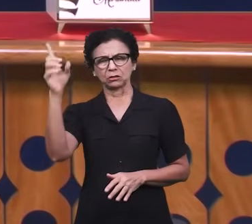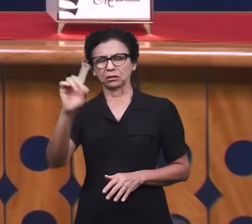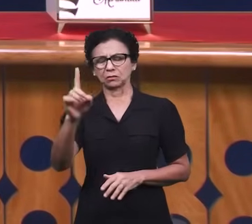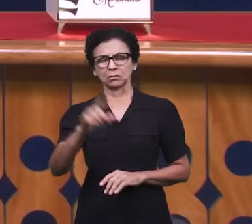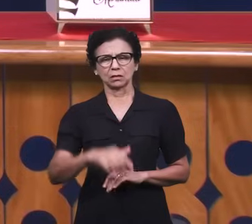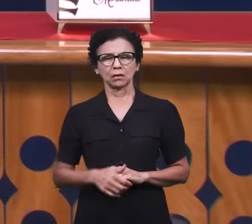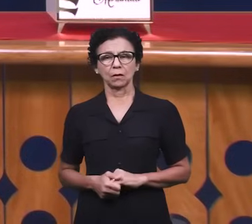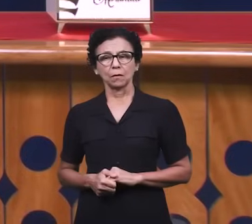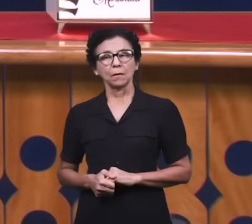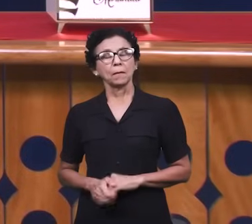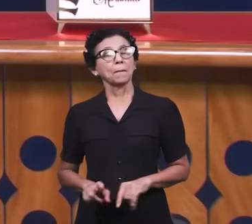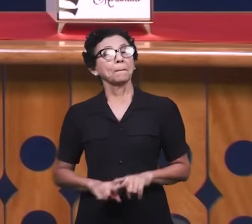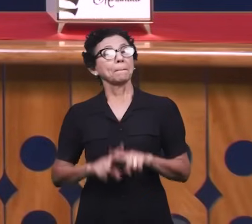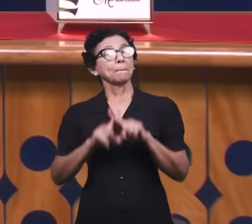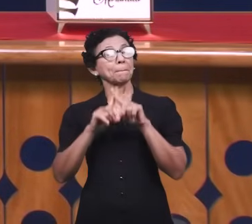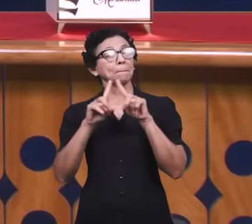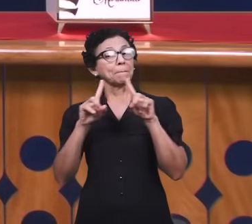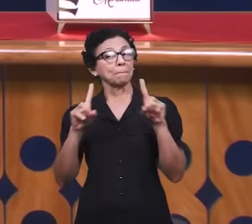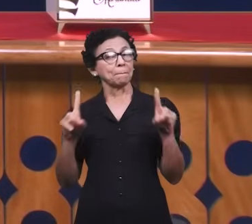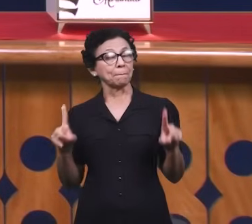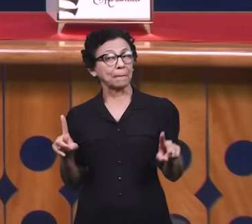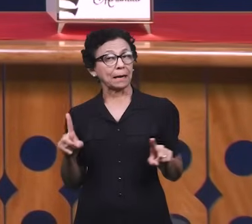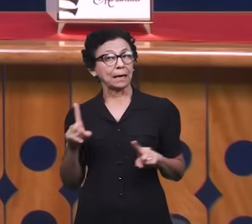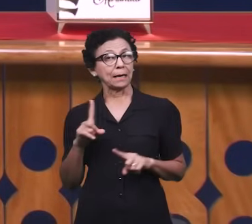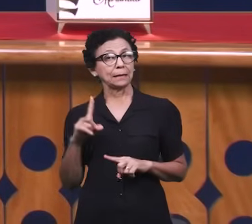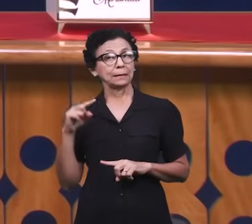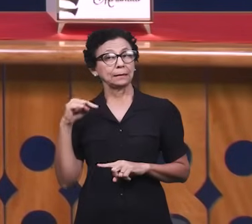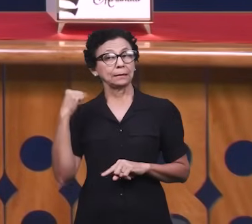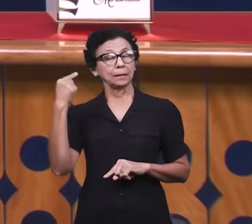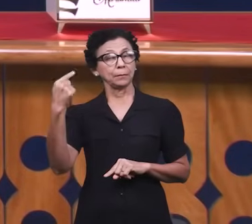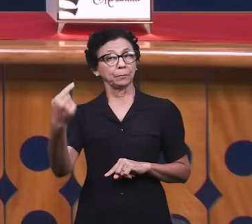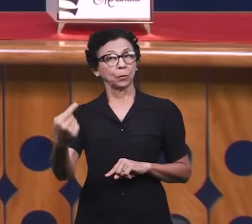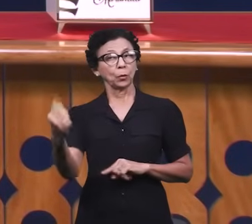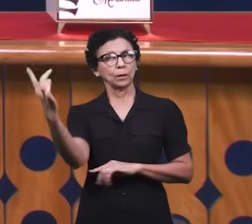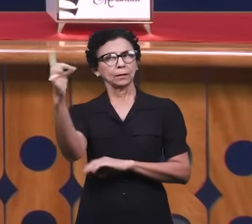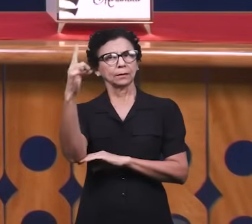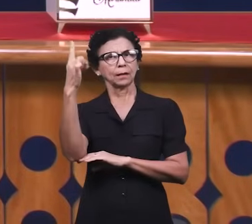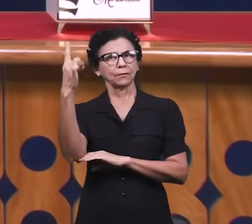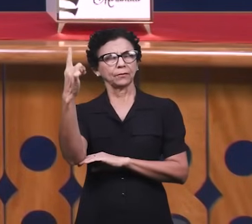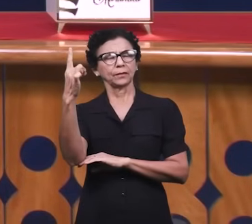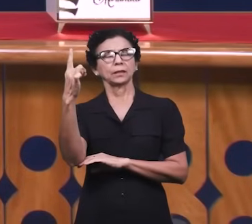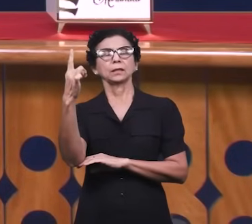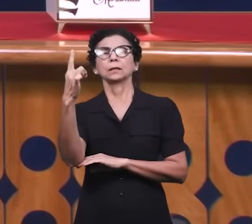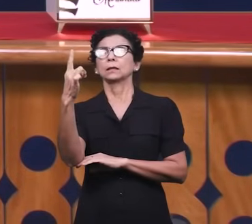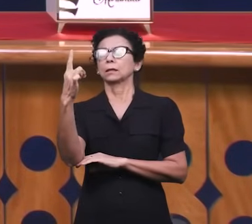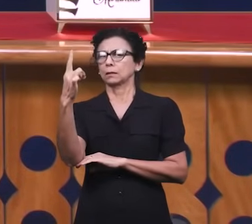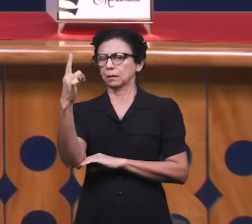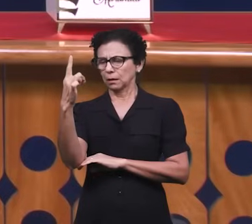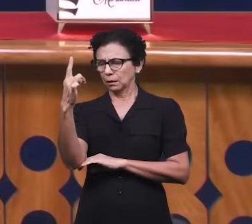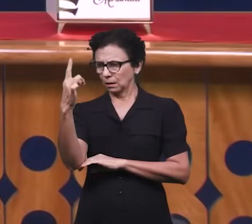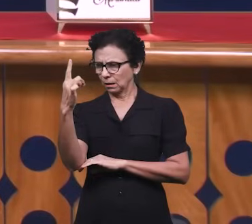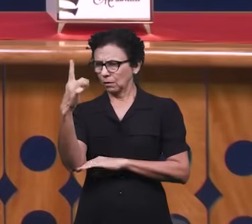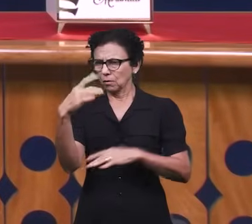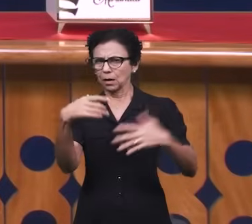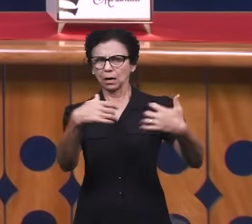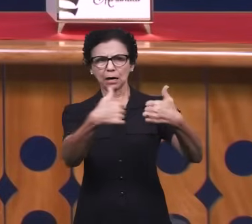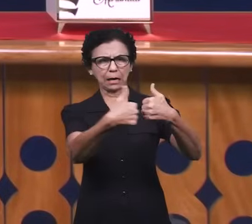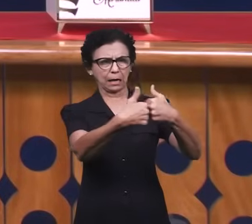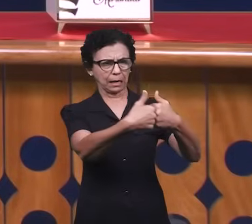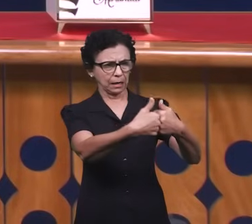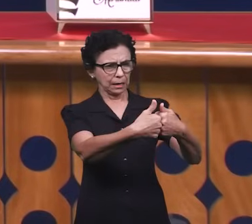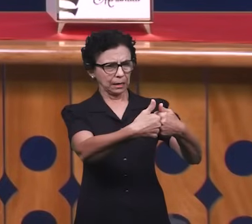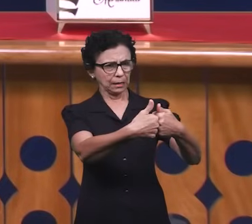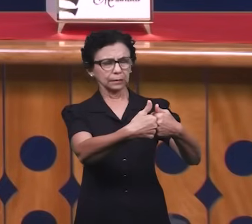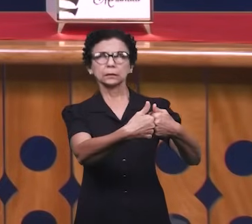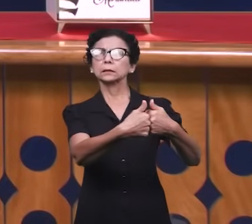Davi compreendia que a arca representava a presença de Deus. Para Davi, era Deus presente